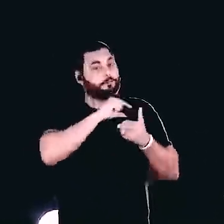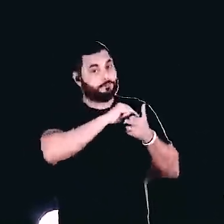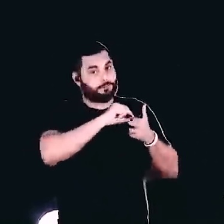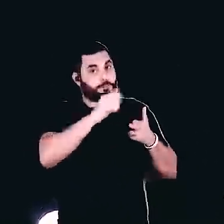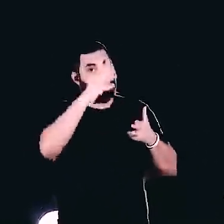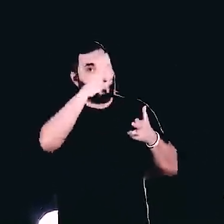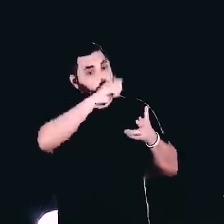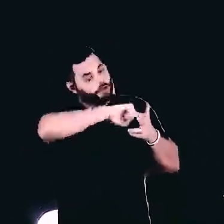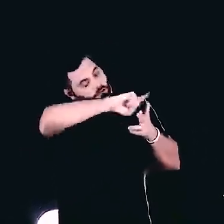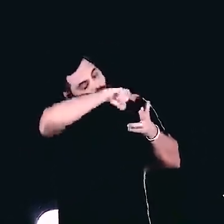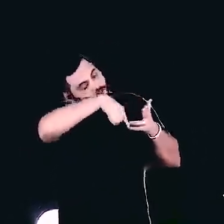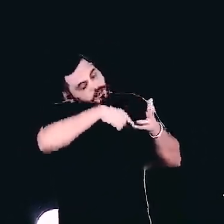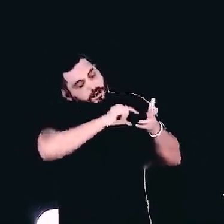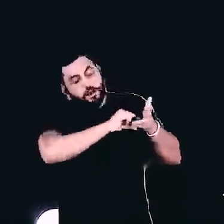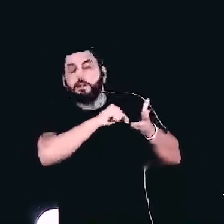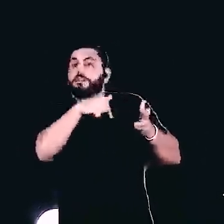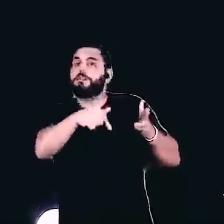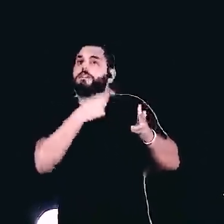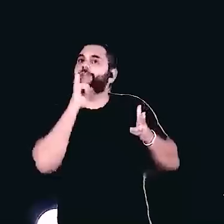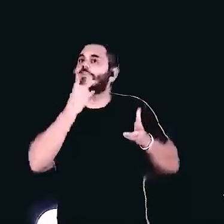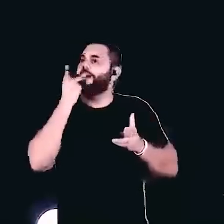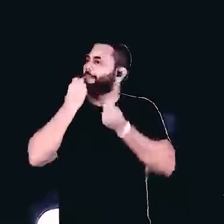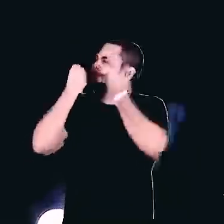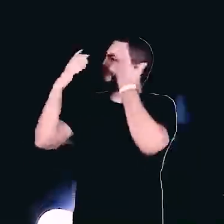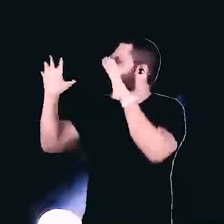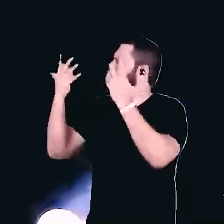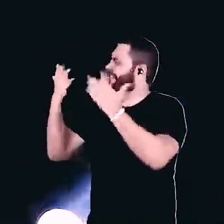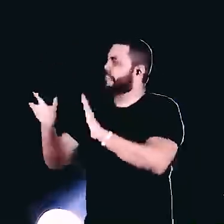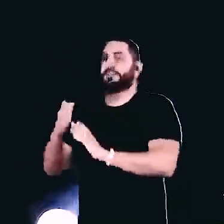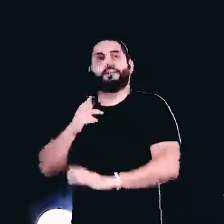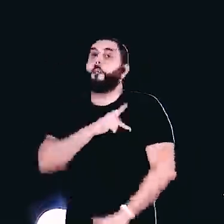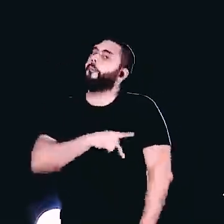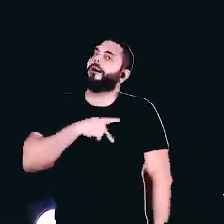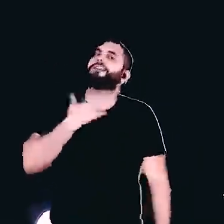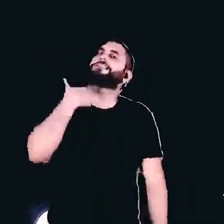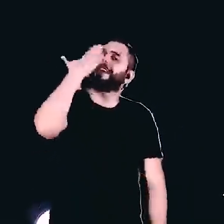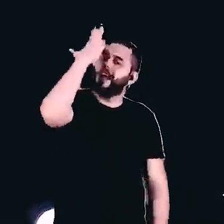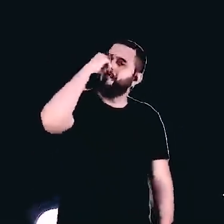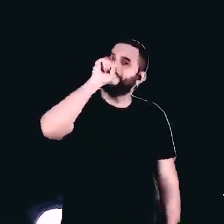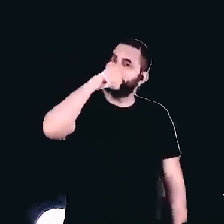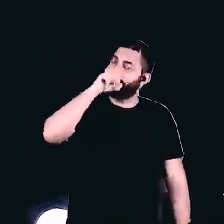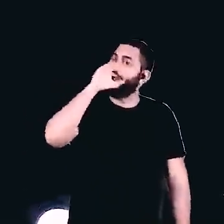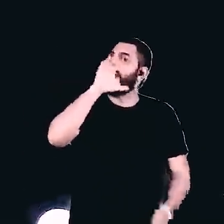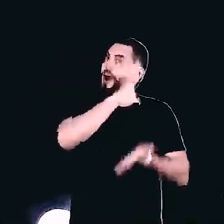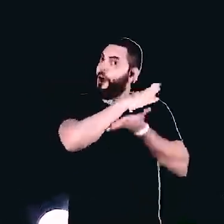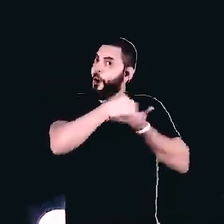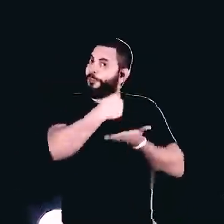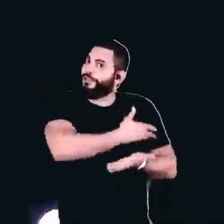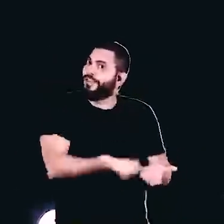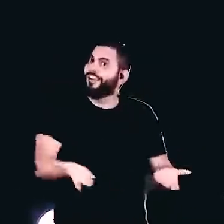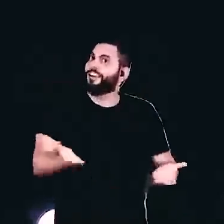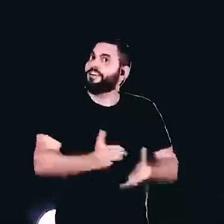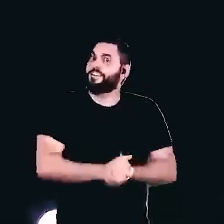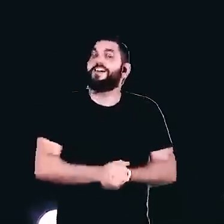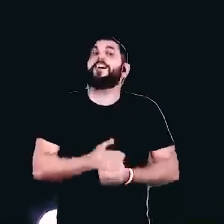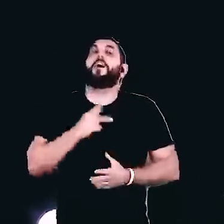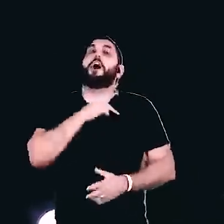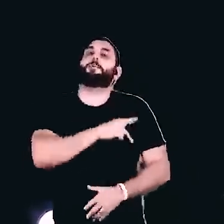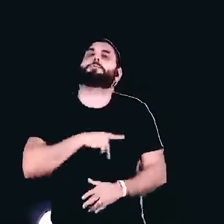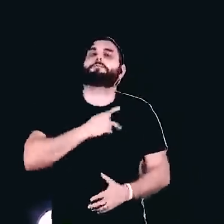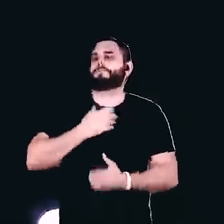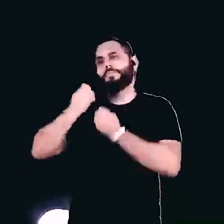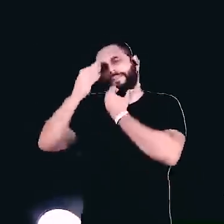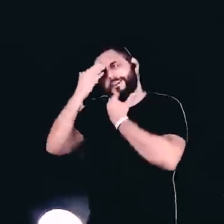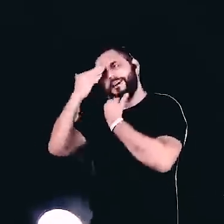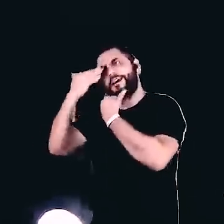até o versículo 7 é só elogio. Paulo sabia fazer o negócio, gente. A gente tem que aprender com Paulo. Veja o que ele diz.